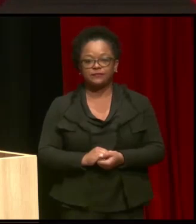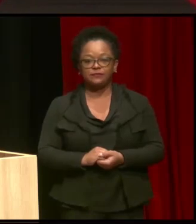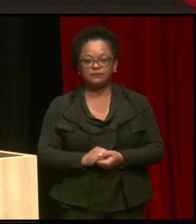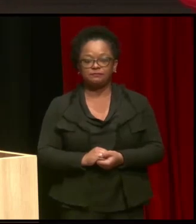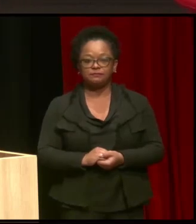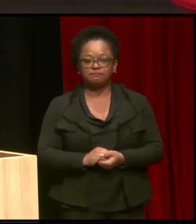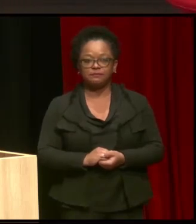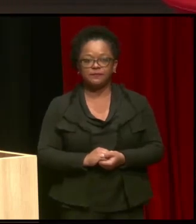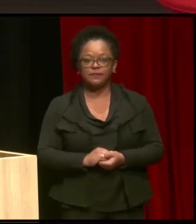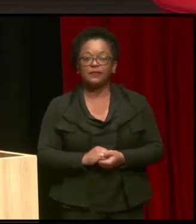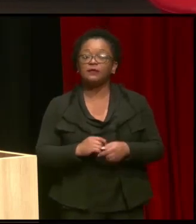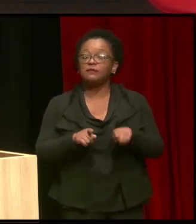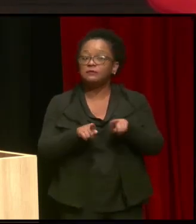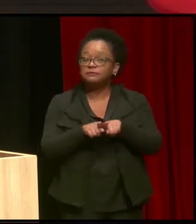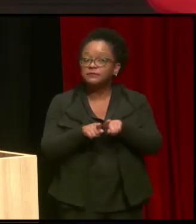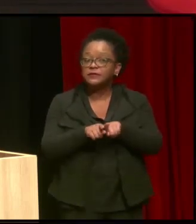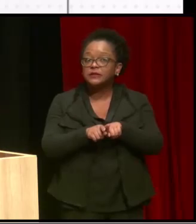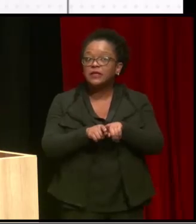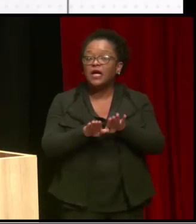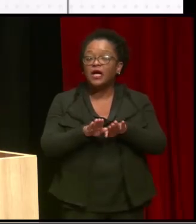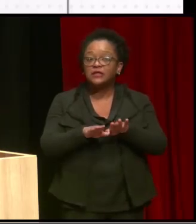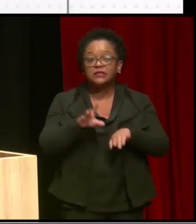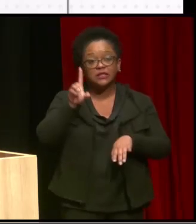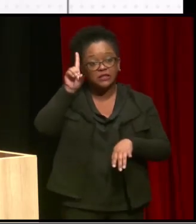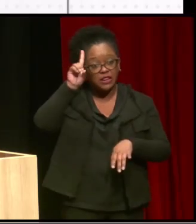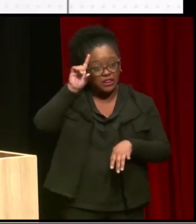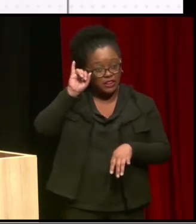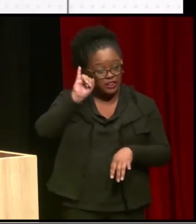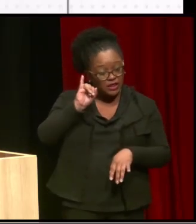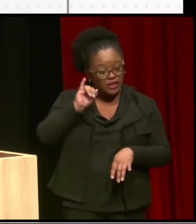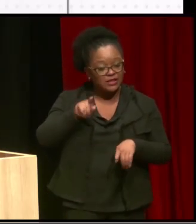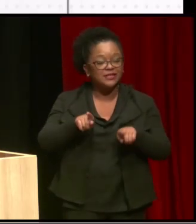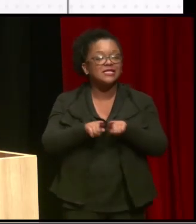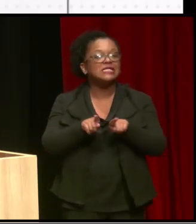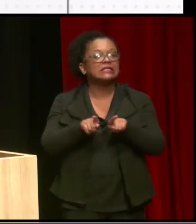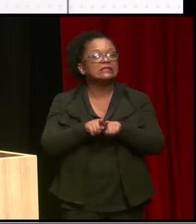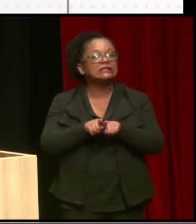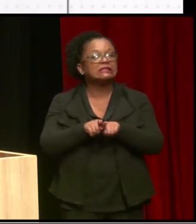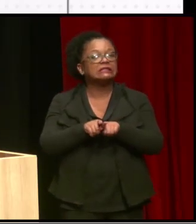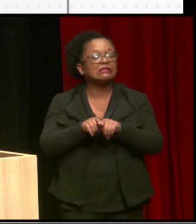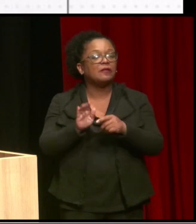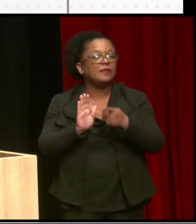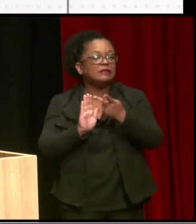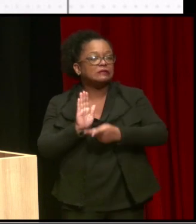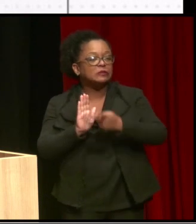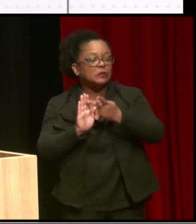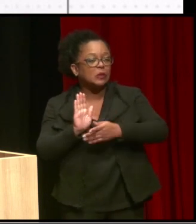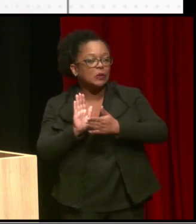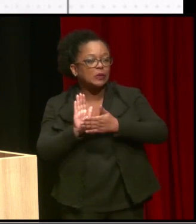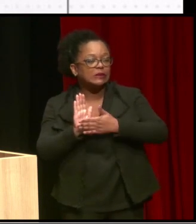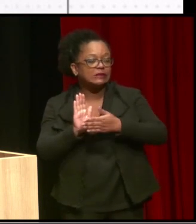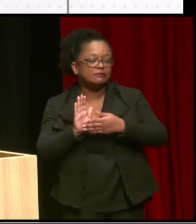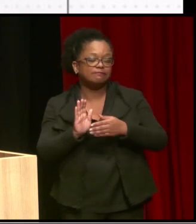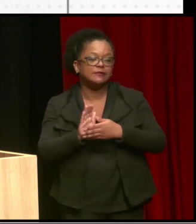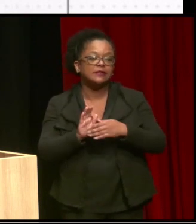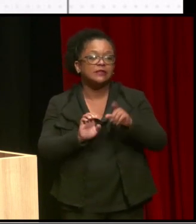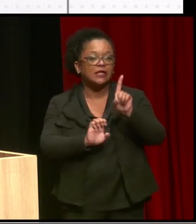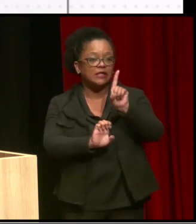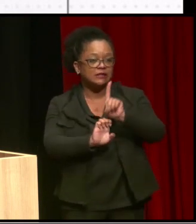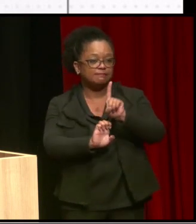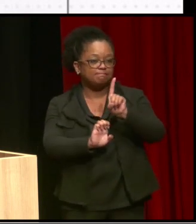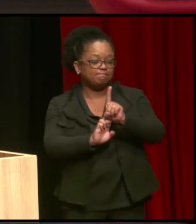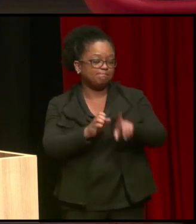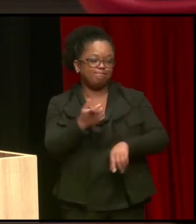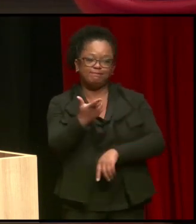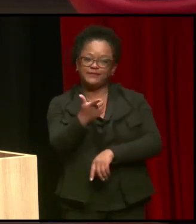Olha outra aqui, gente. Pessoas com deficiência mental e intelectual geralmente são esquecidas pelos programas e materiais das escolas bíblicas. Geralmente quando